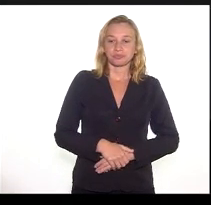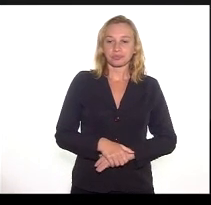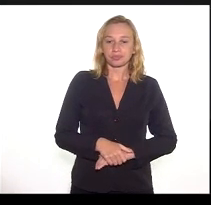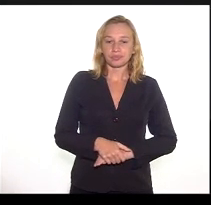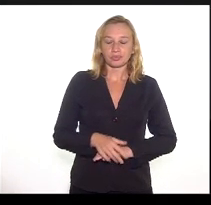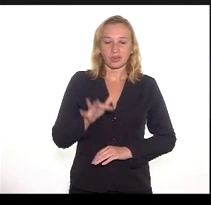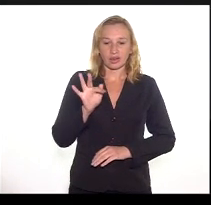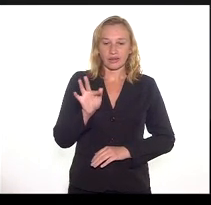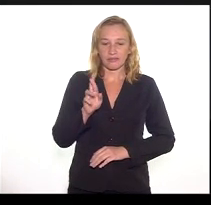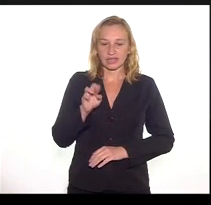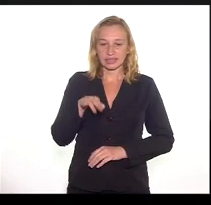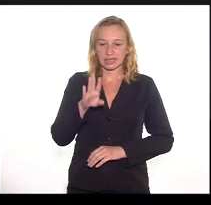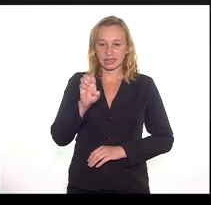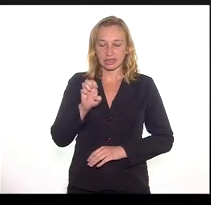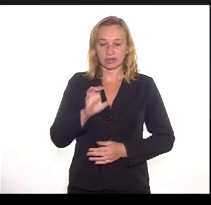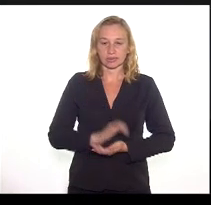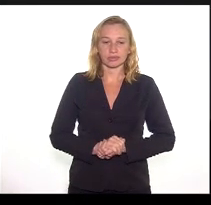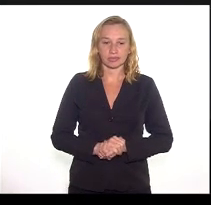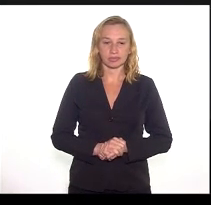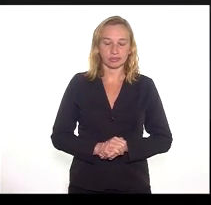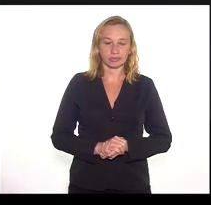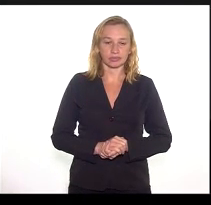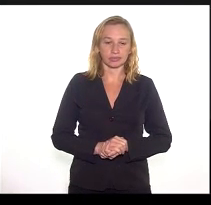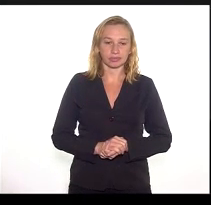Deputada Franciane Mota.